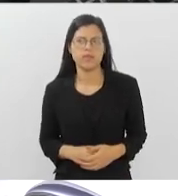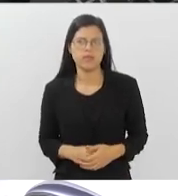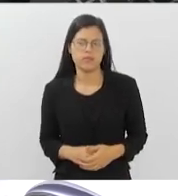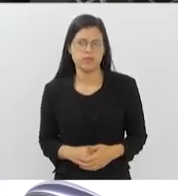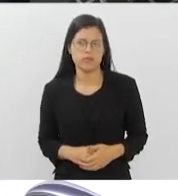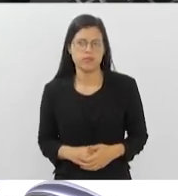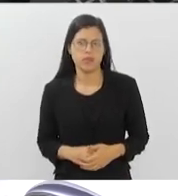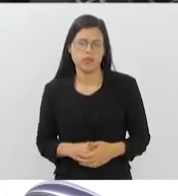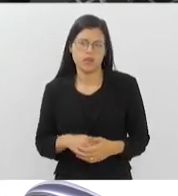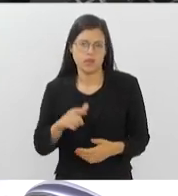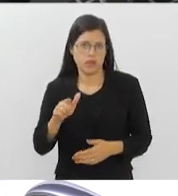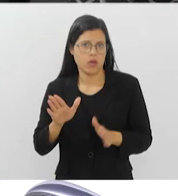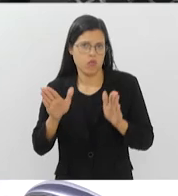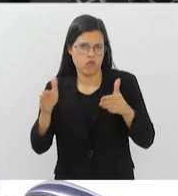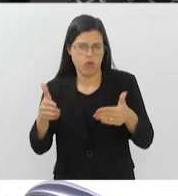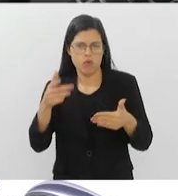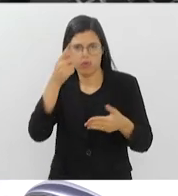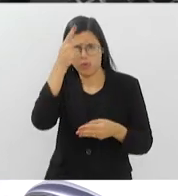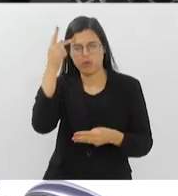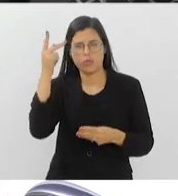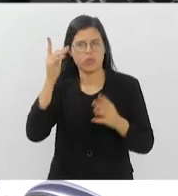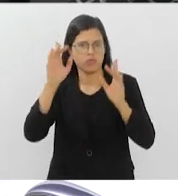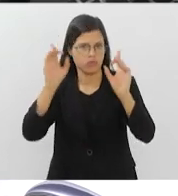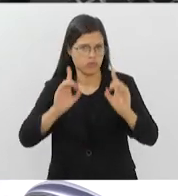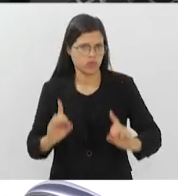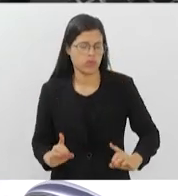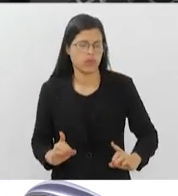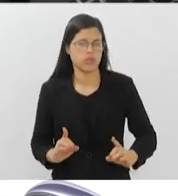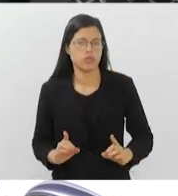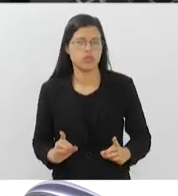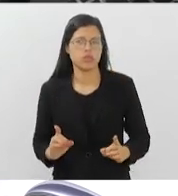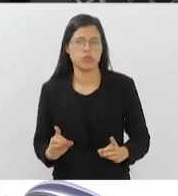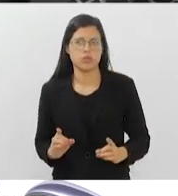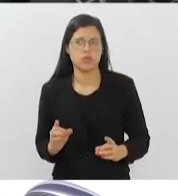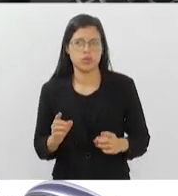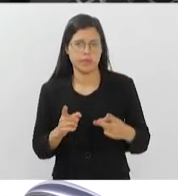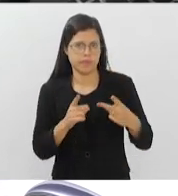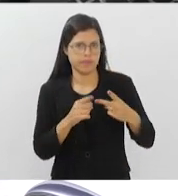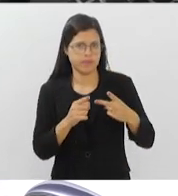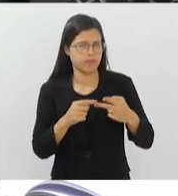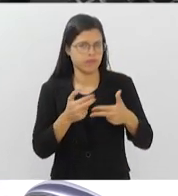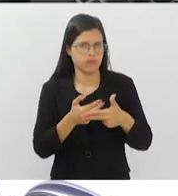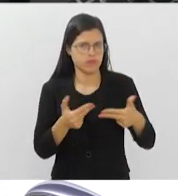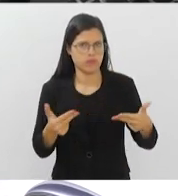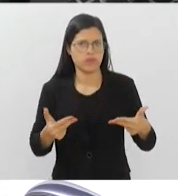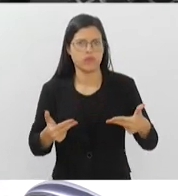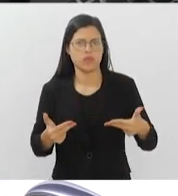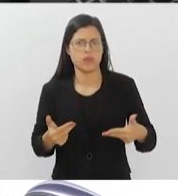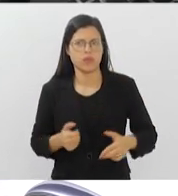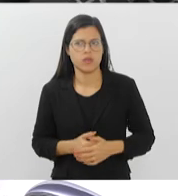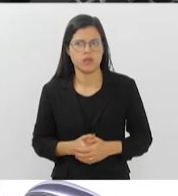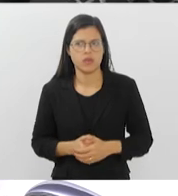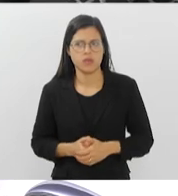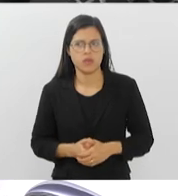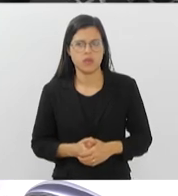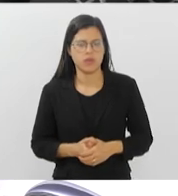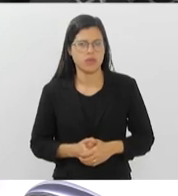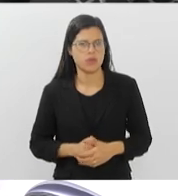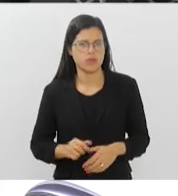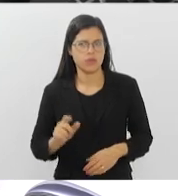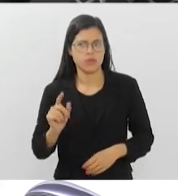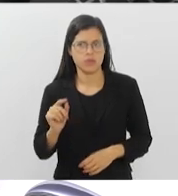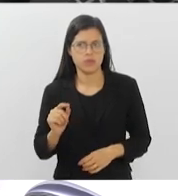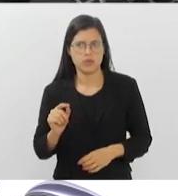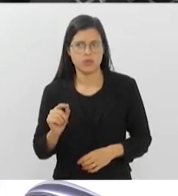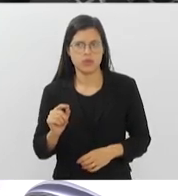pessoas com necessidades especiais. O segundo aspecto é que